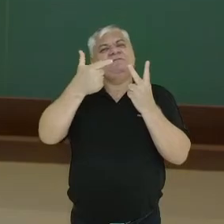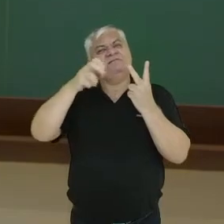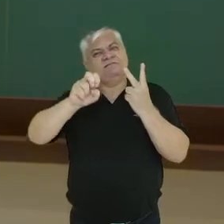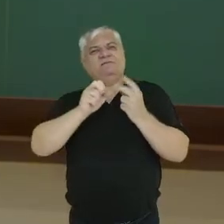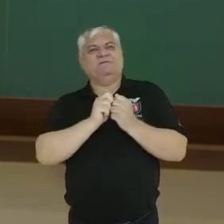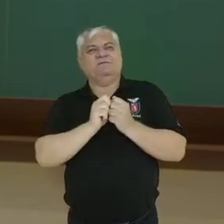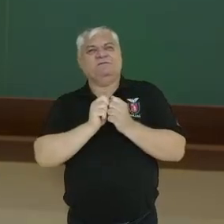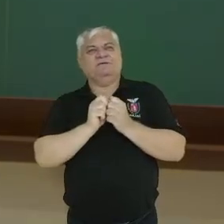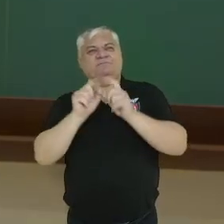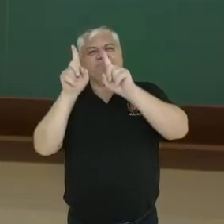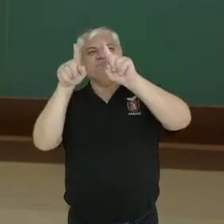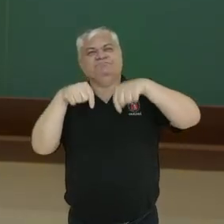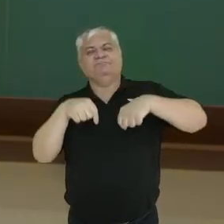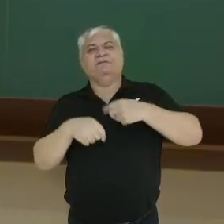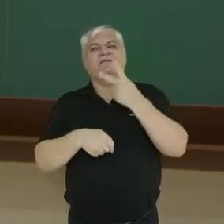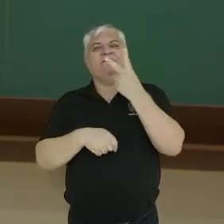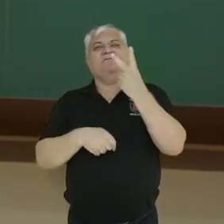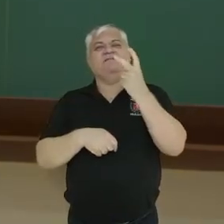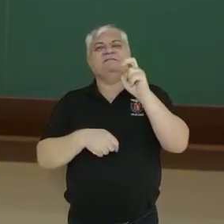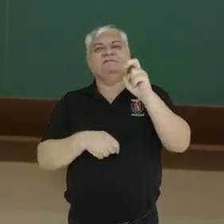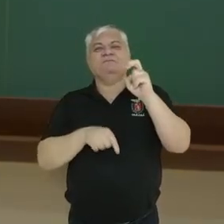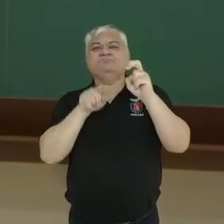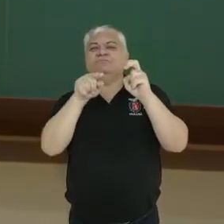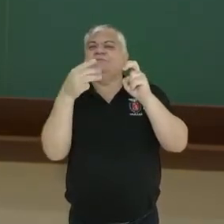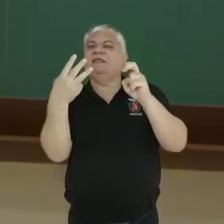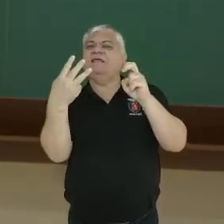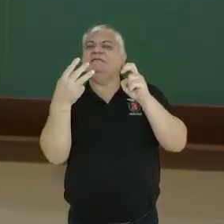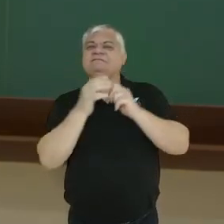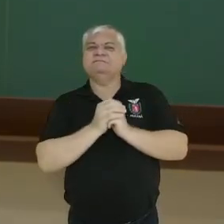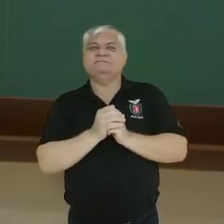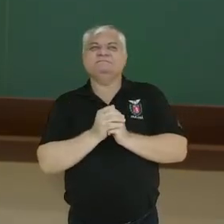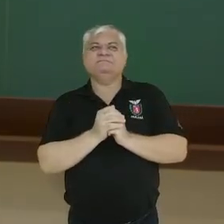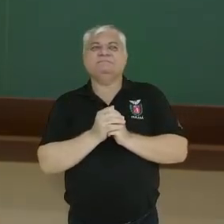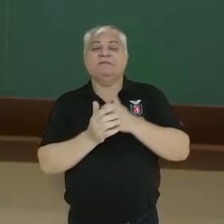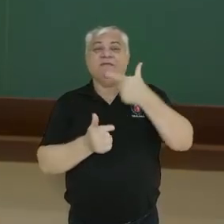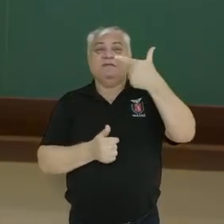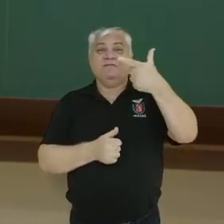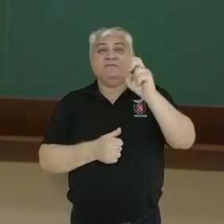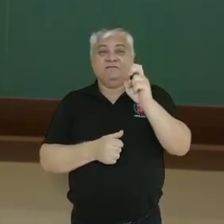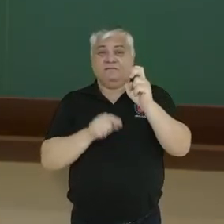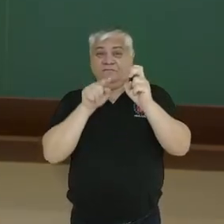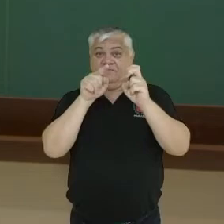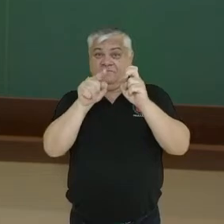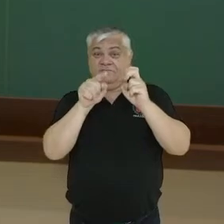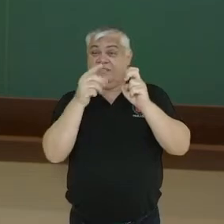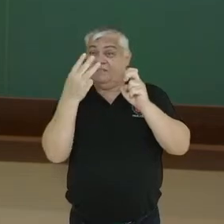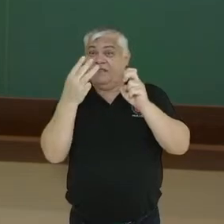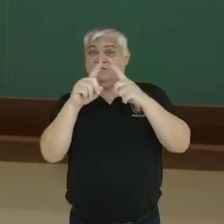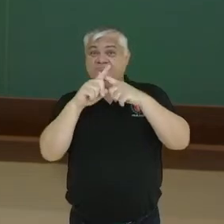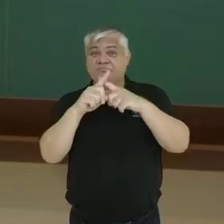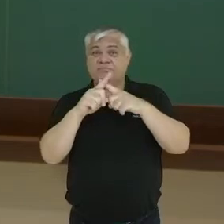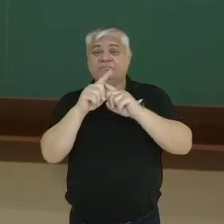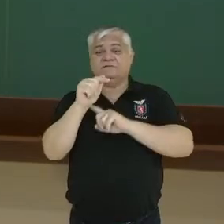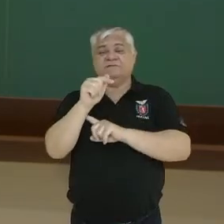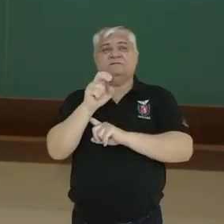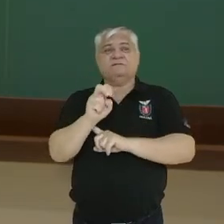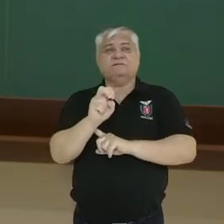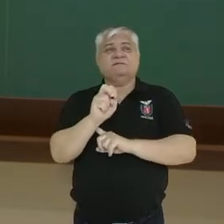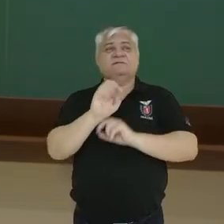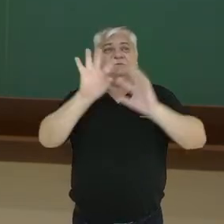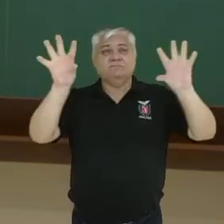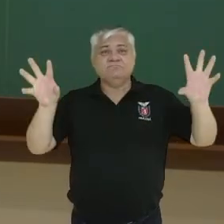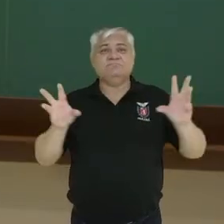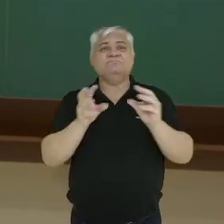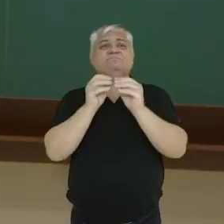a outra. Sobra só o número que está lá dentro, 3. 25 vezes 3, 75. Agora eu vou juntar os